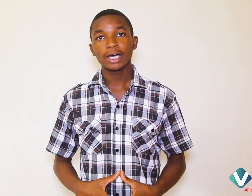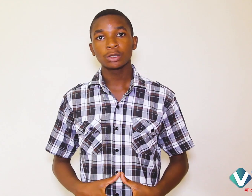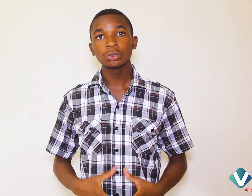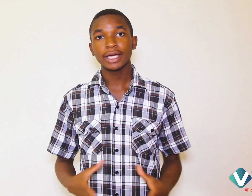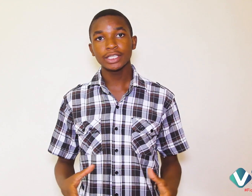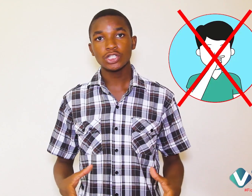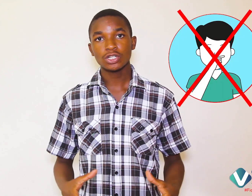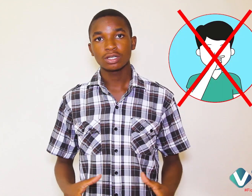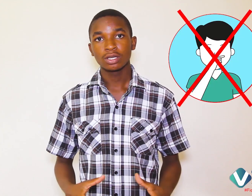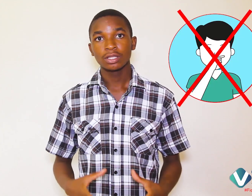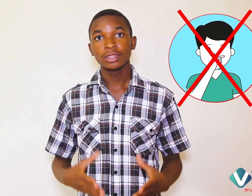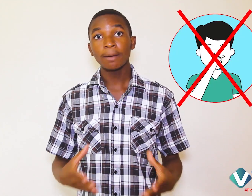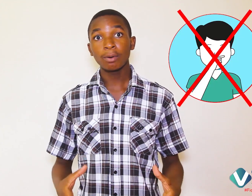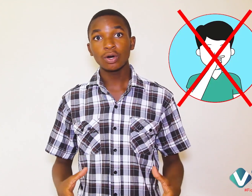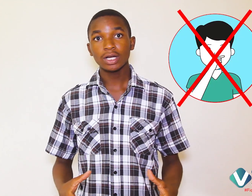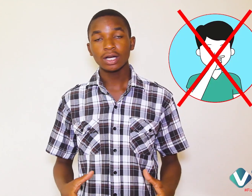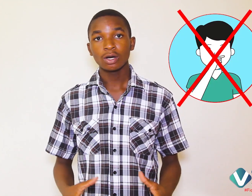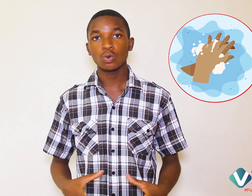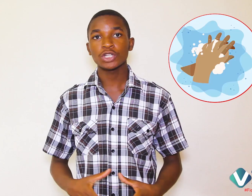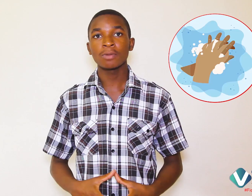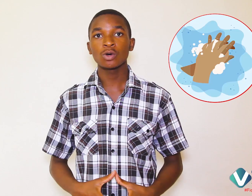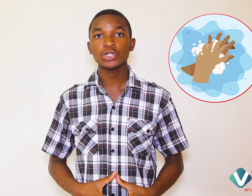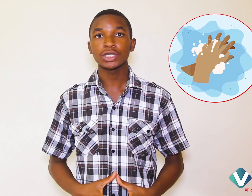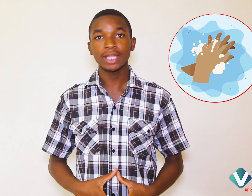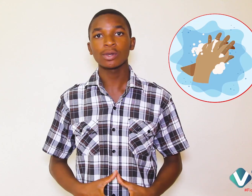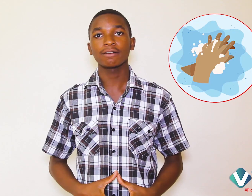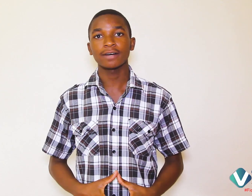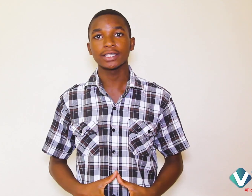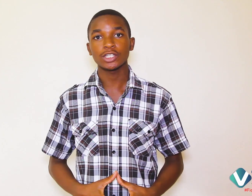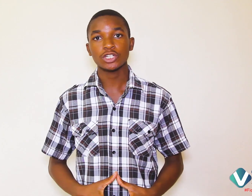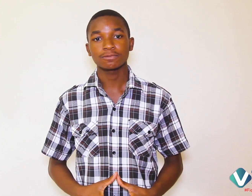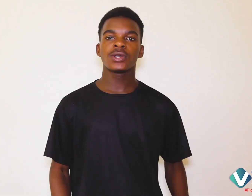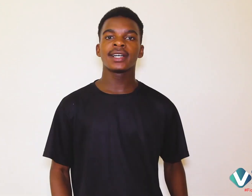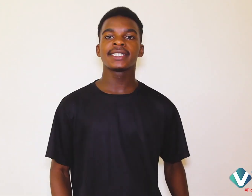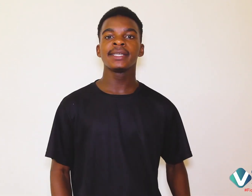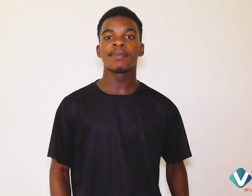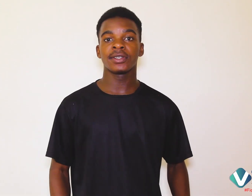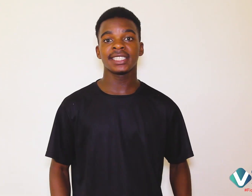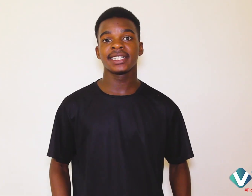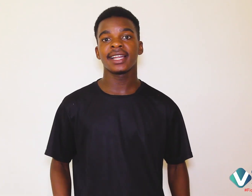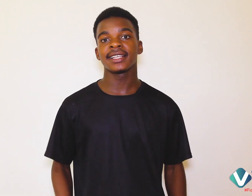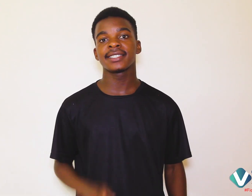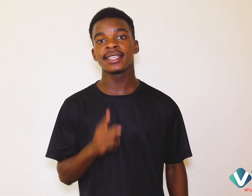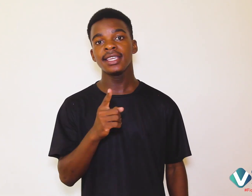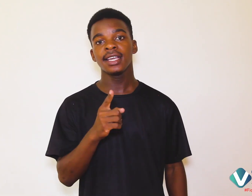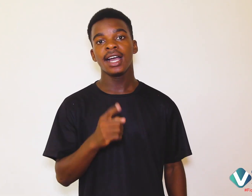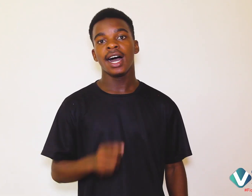Evite tocar no nariz, na boca, com as mãos não lavadas. Só assim